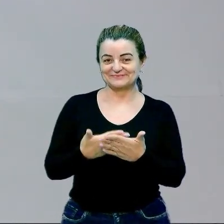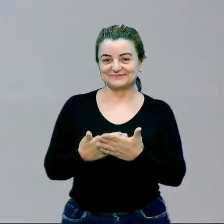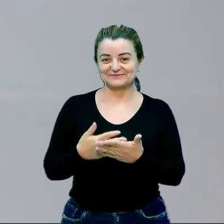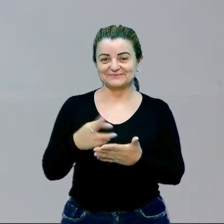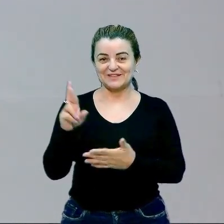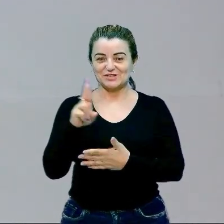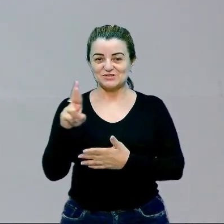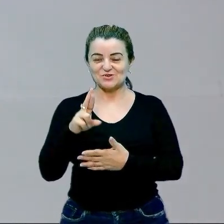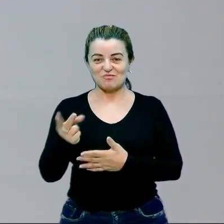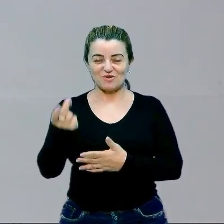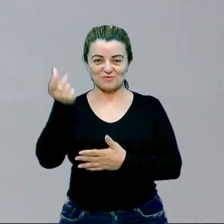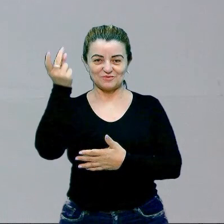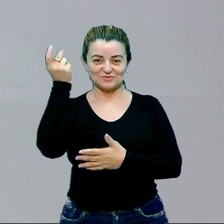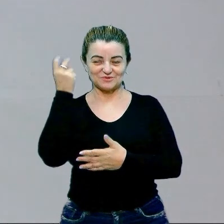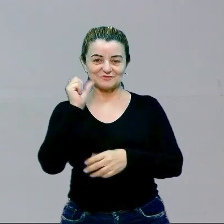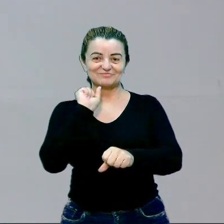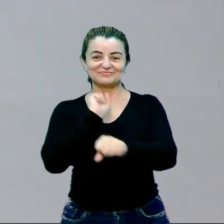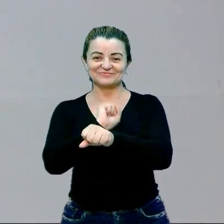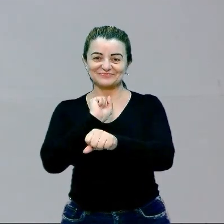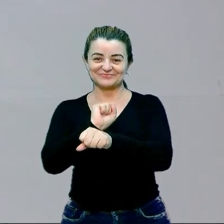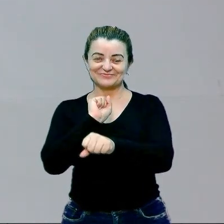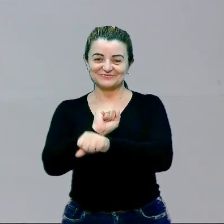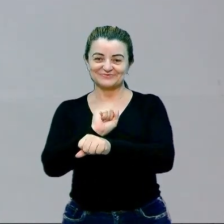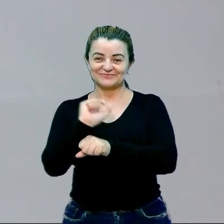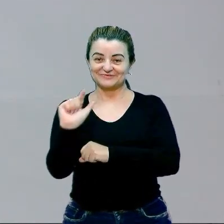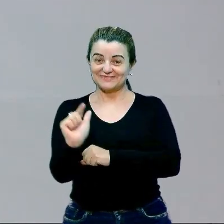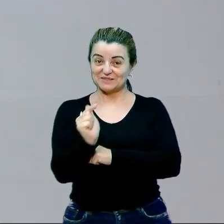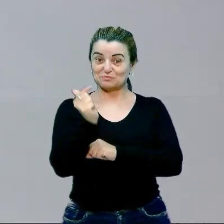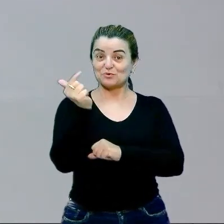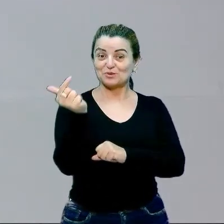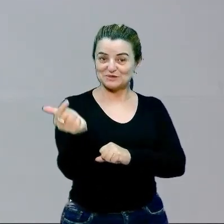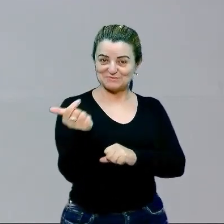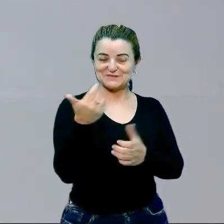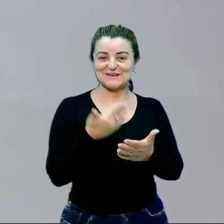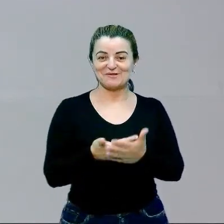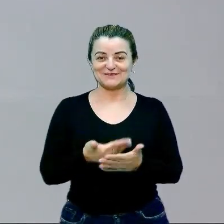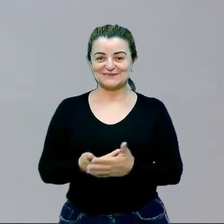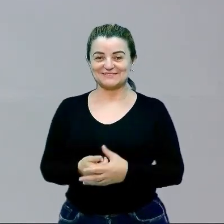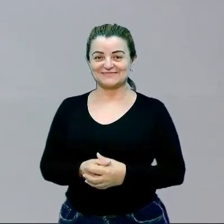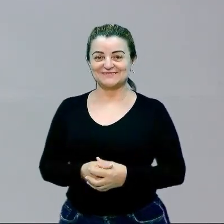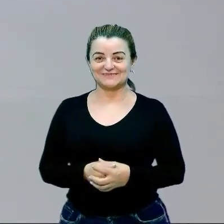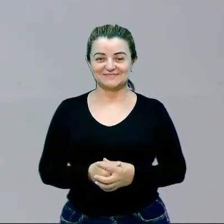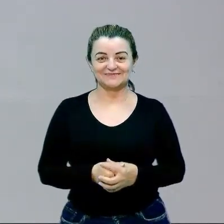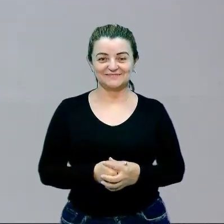Roma Antiga, Eu aguardo vocês nas nossas próximas